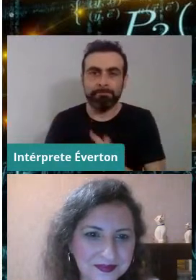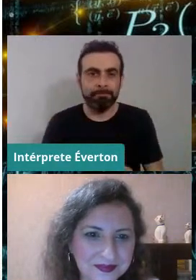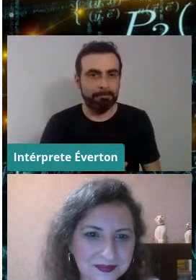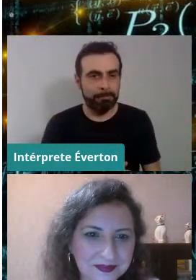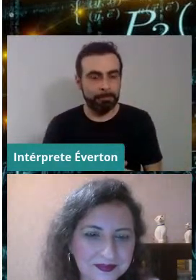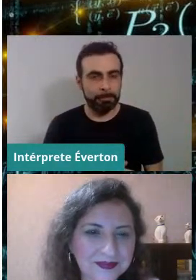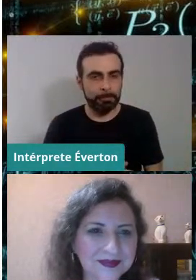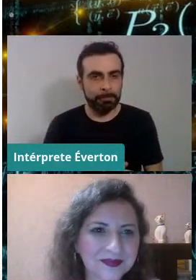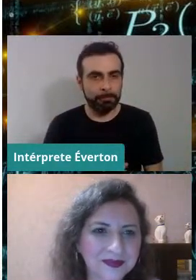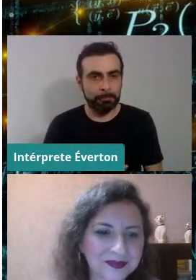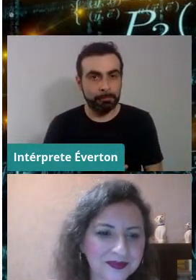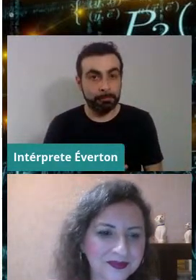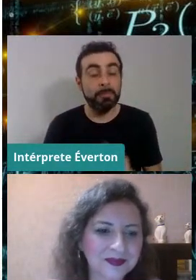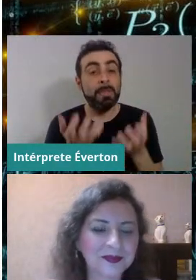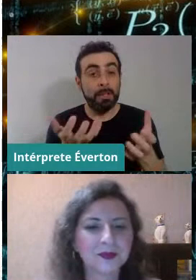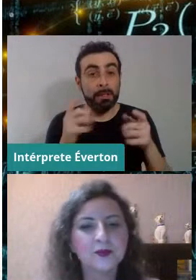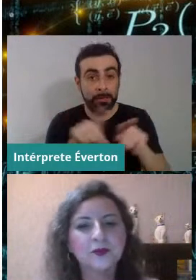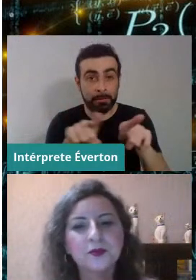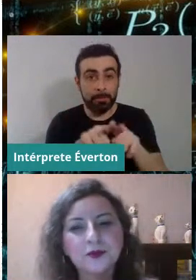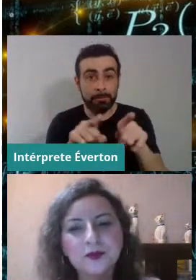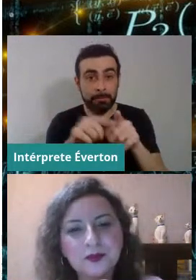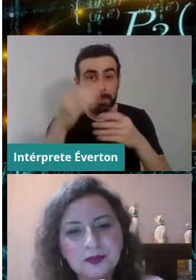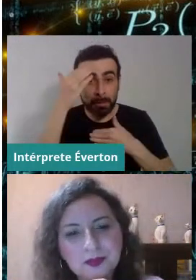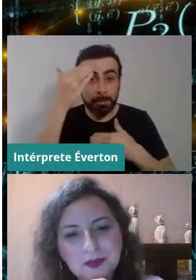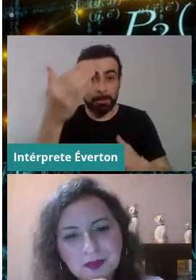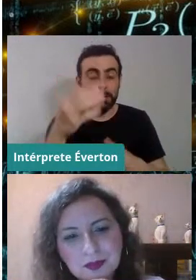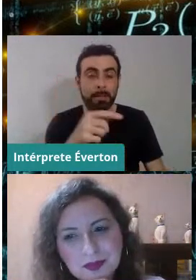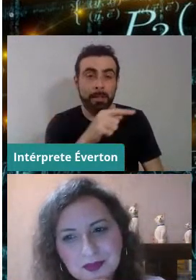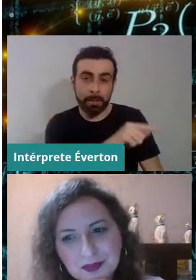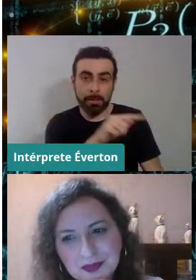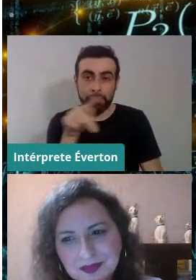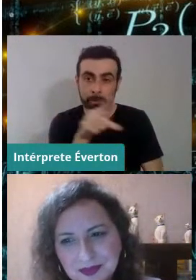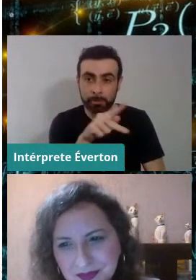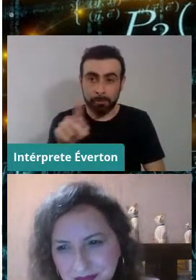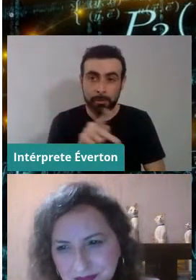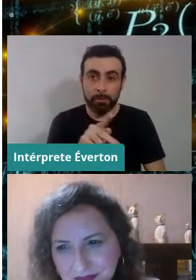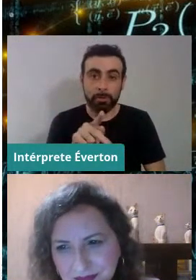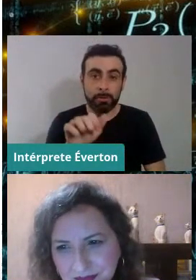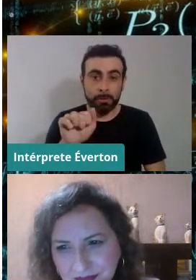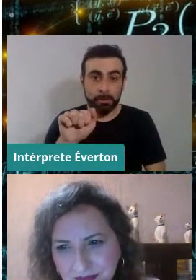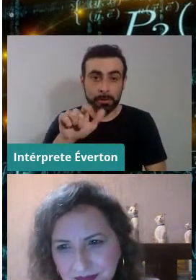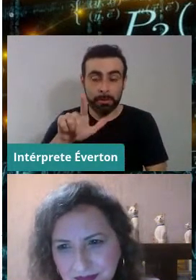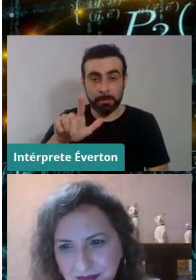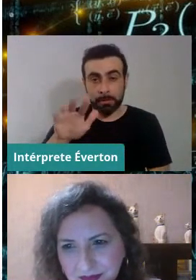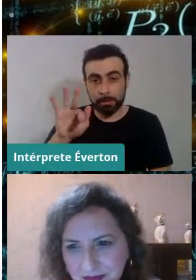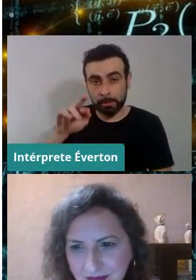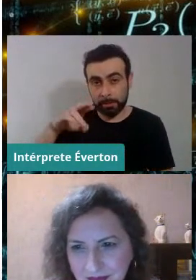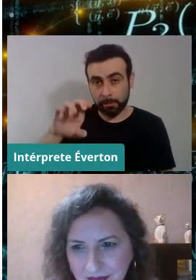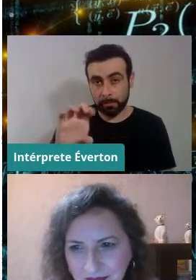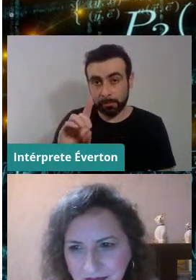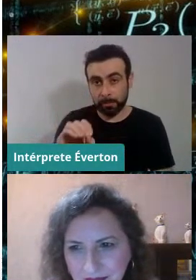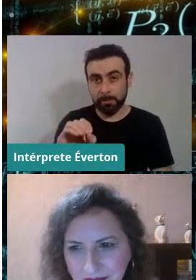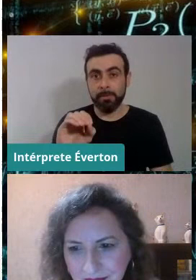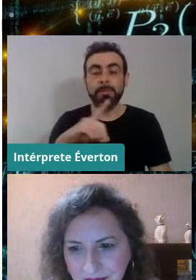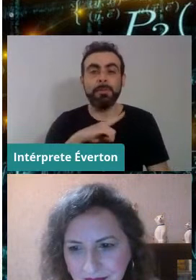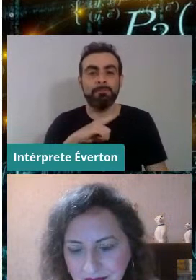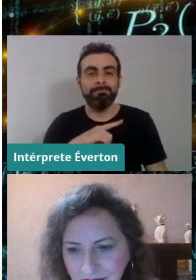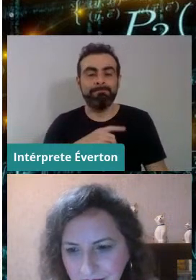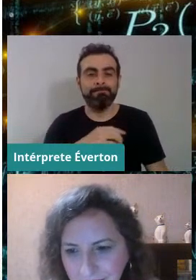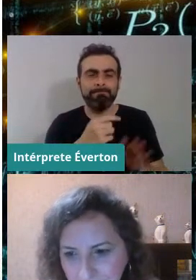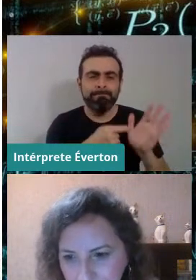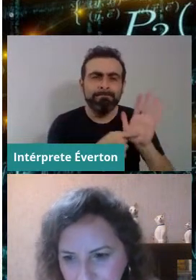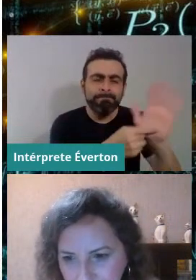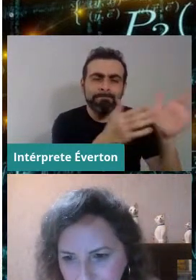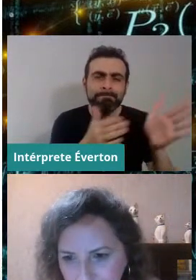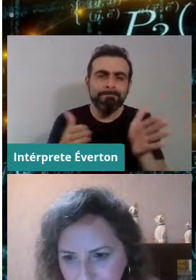Eu quero também agradecer ao professor Alfredo pela apresentação feita, e fiquei